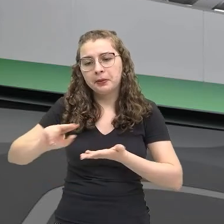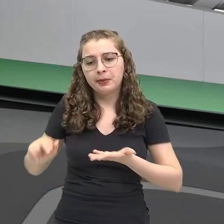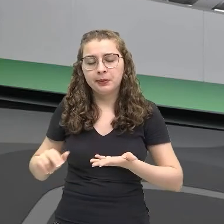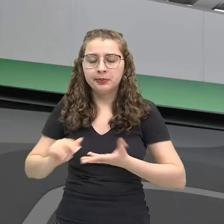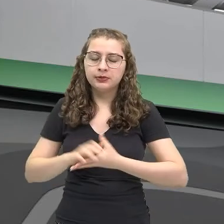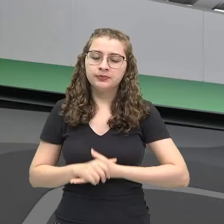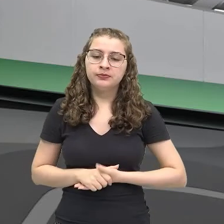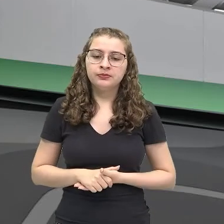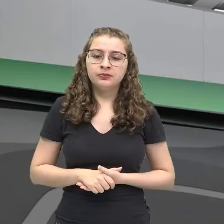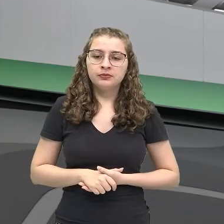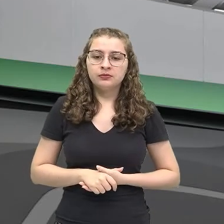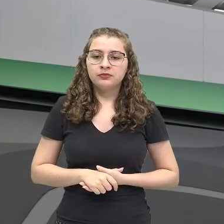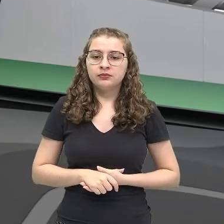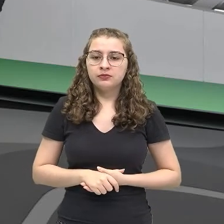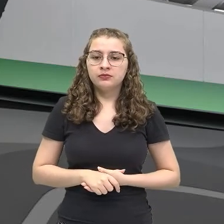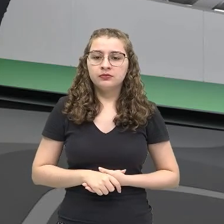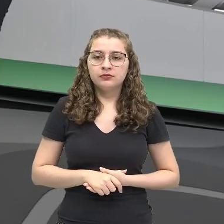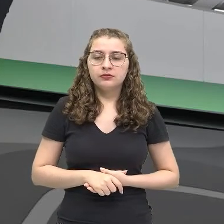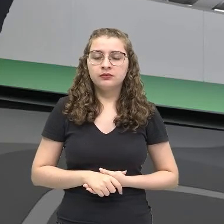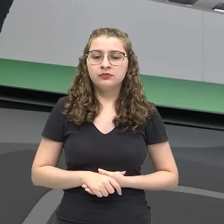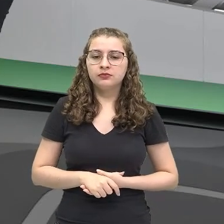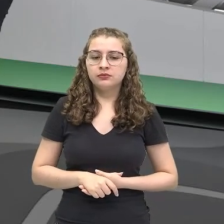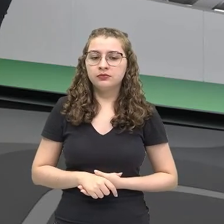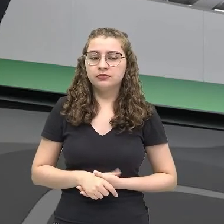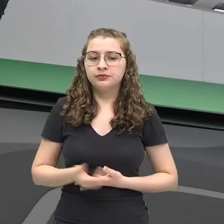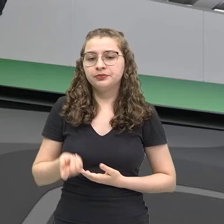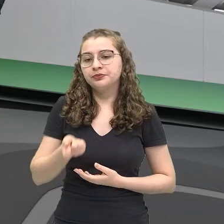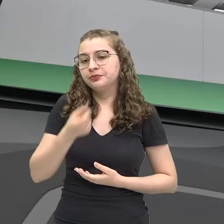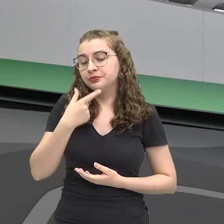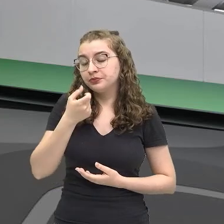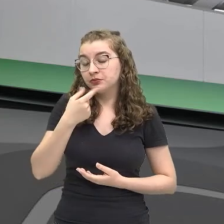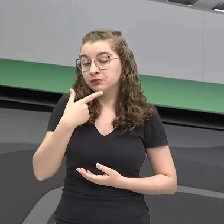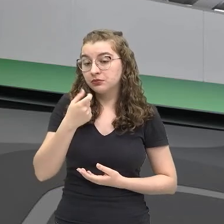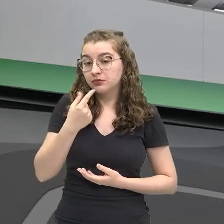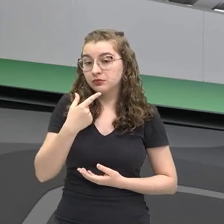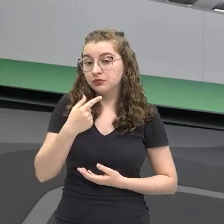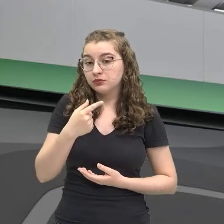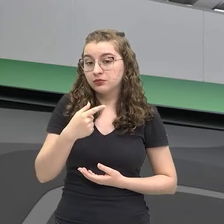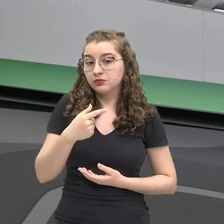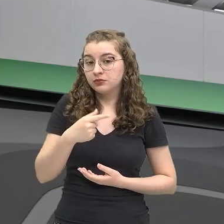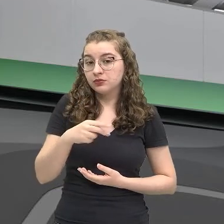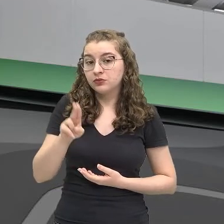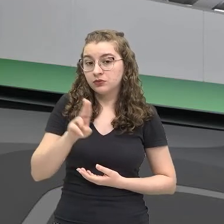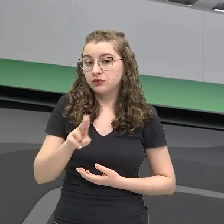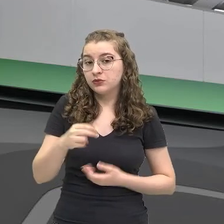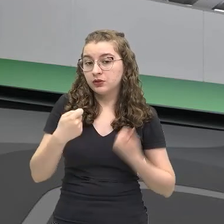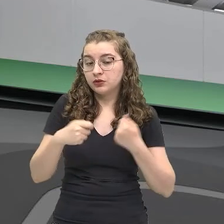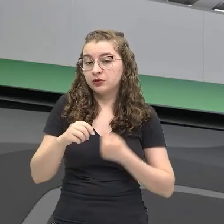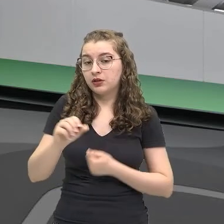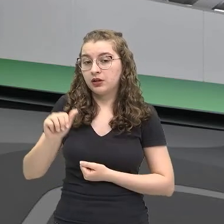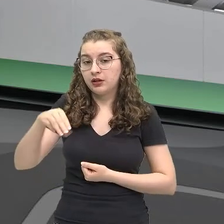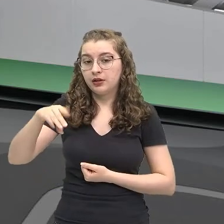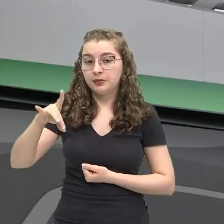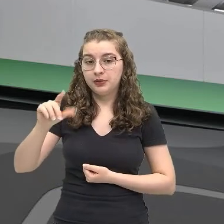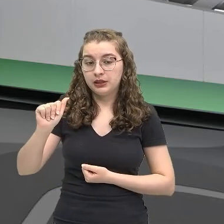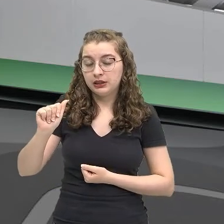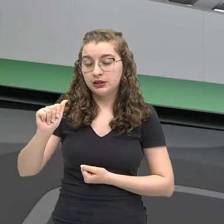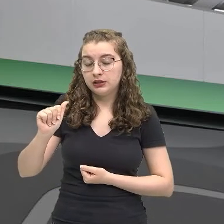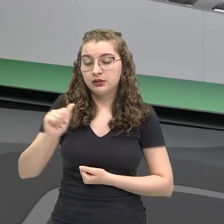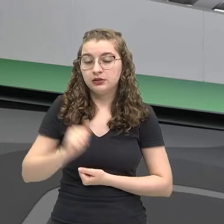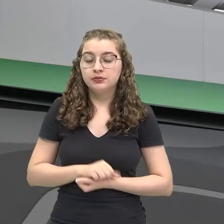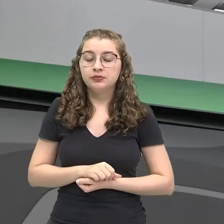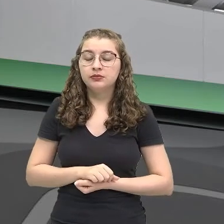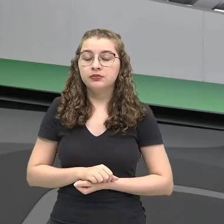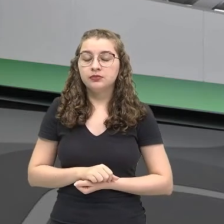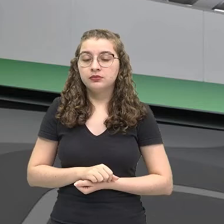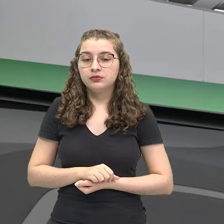utilidades das amidas. São esses medicamentos que a gente consegue produzir através dessa amida